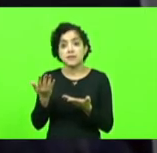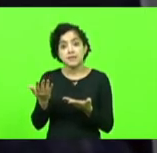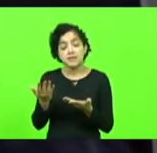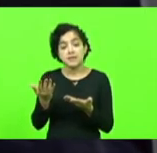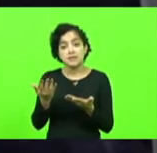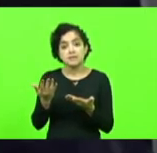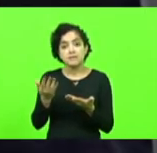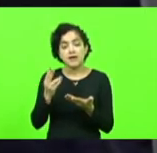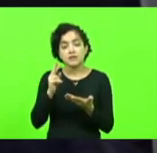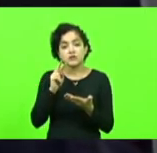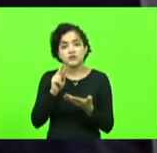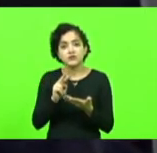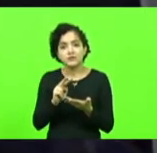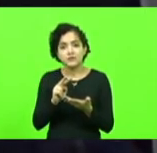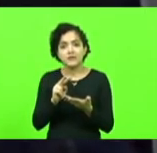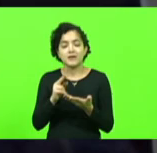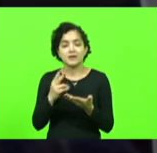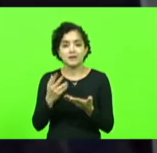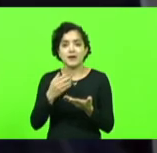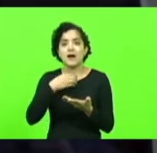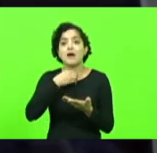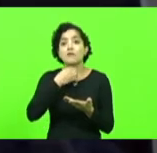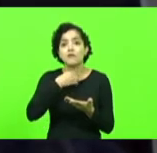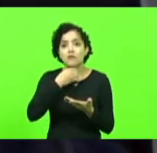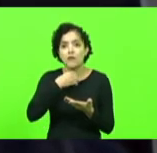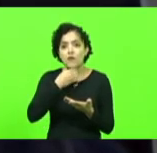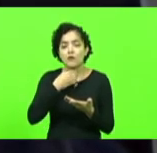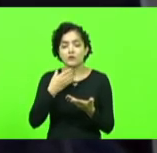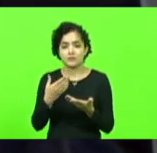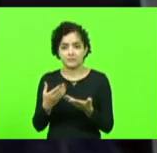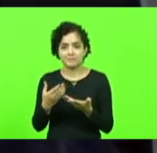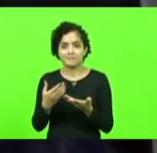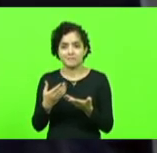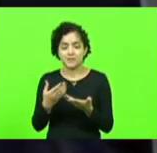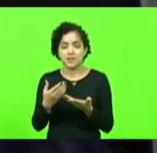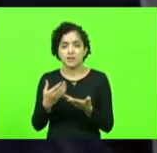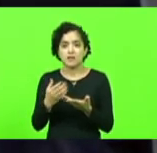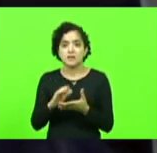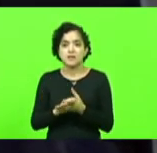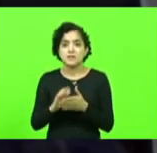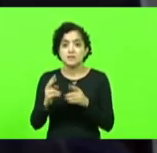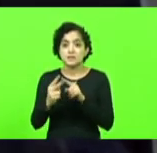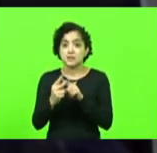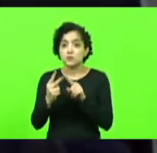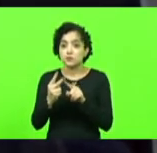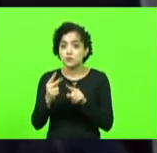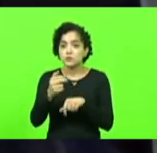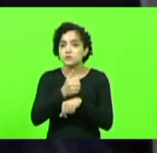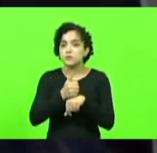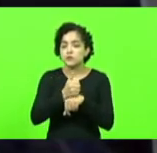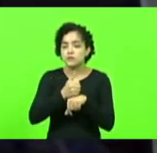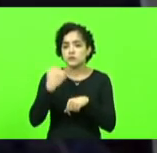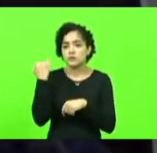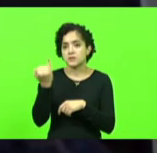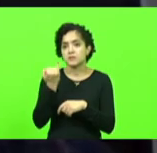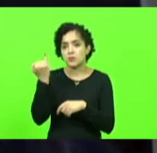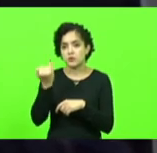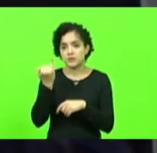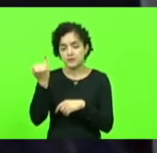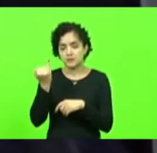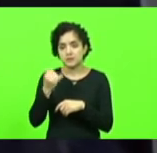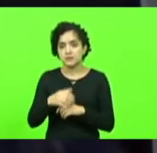terapia ocupacional e a fono também casam nas suas ações. É, são duas profissões muito importantes também atuando